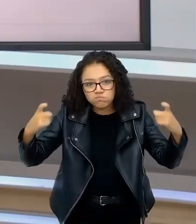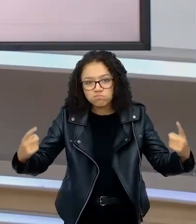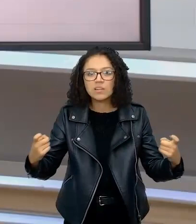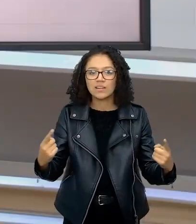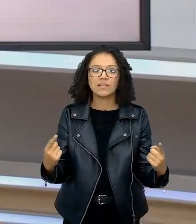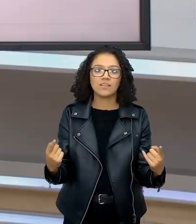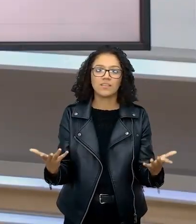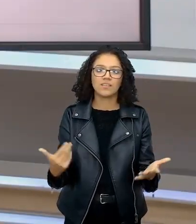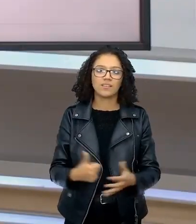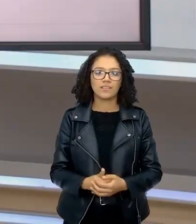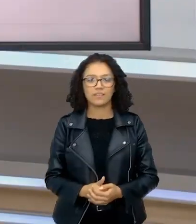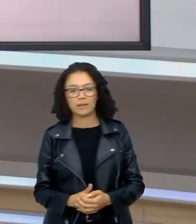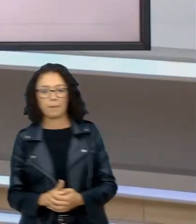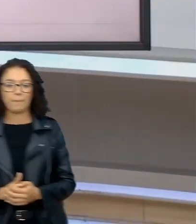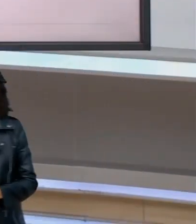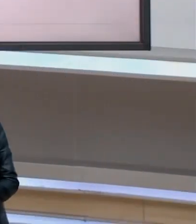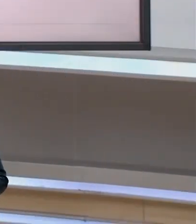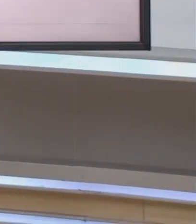forma violenta.